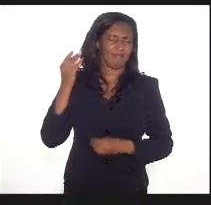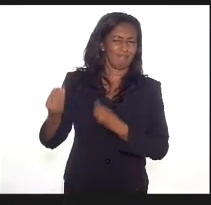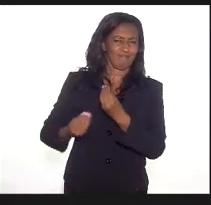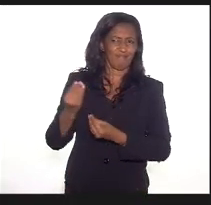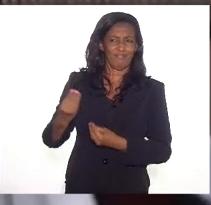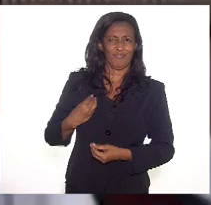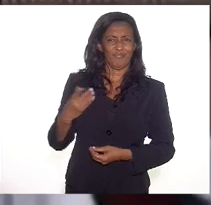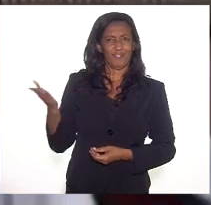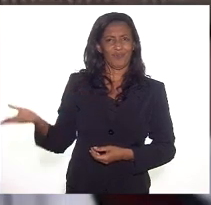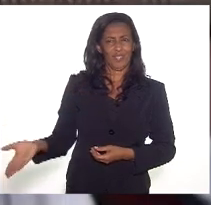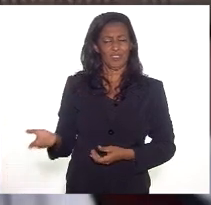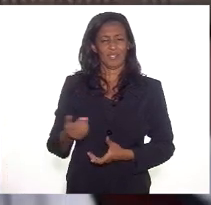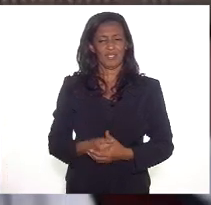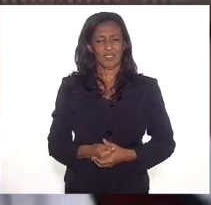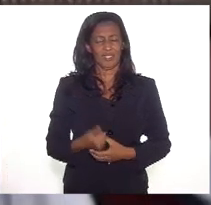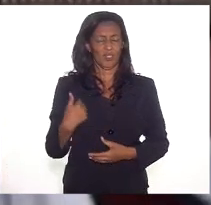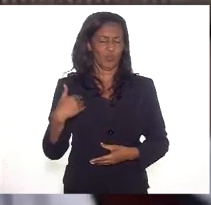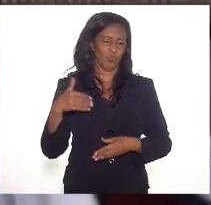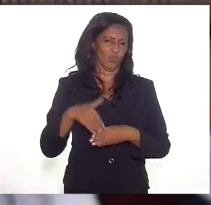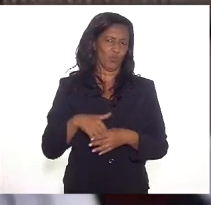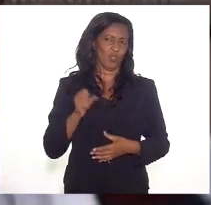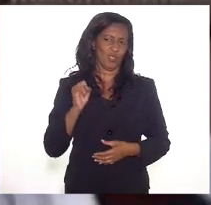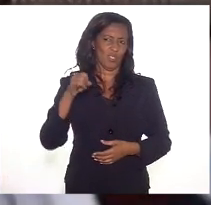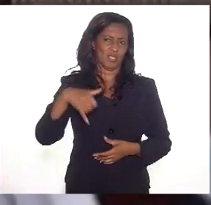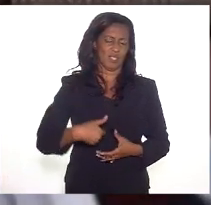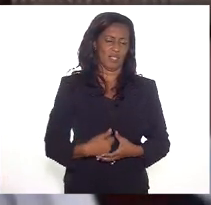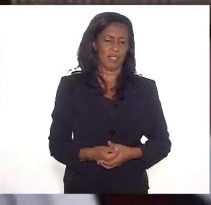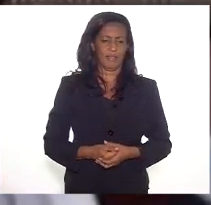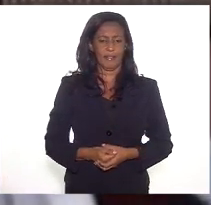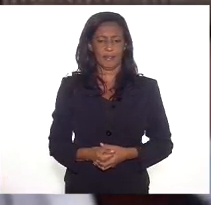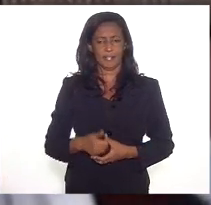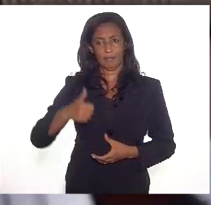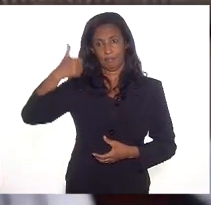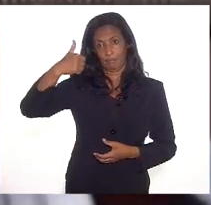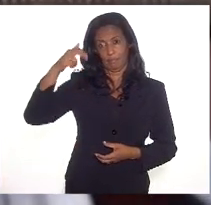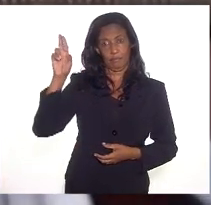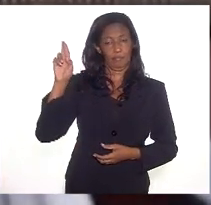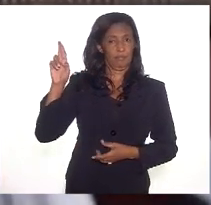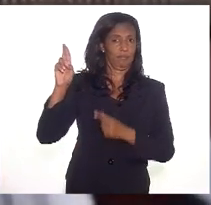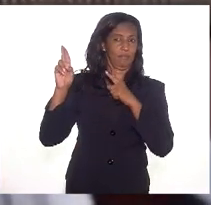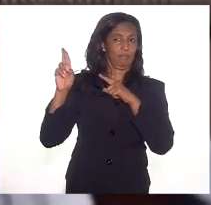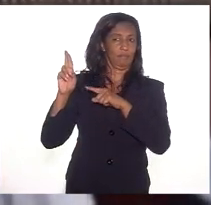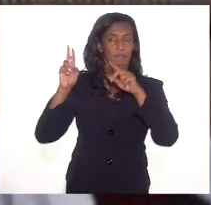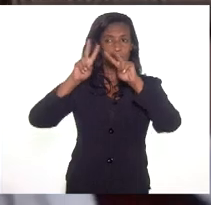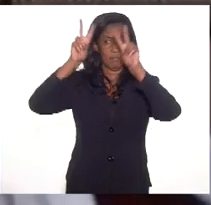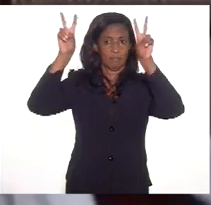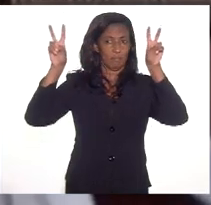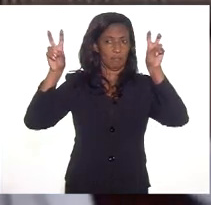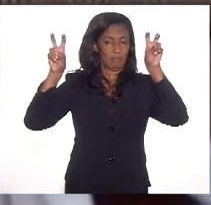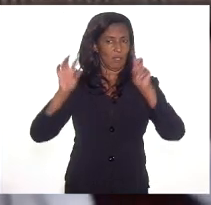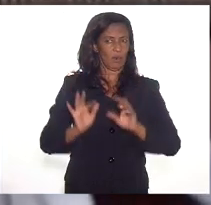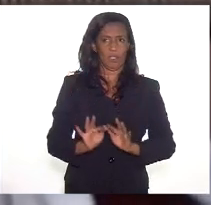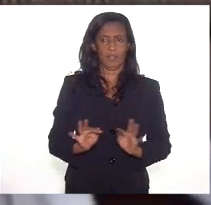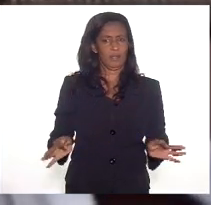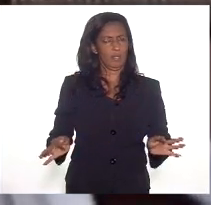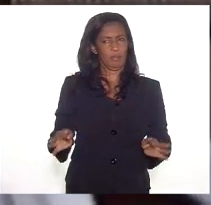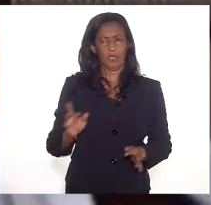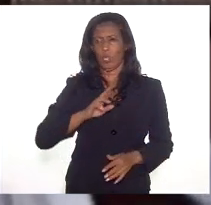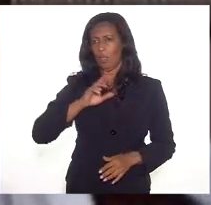que estão postas ali. Meu voto sim, vem primeiro na responsabilidade do tema, que não é simples, não